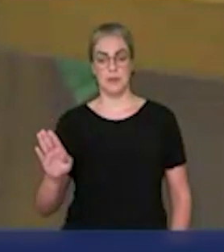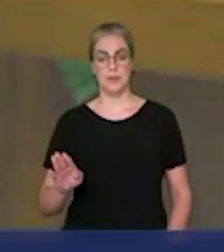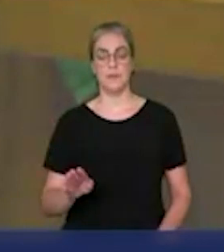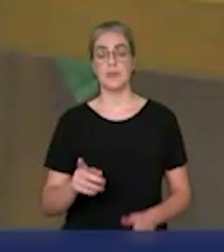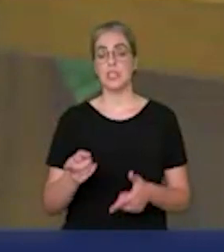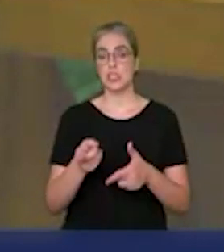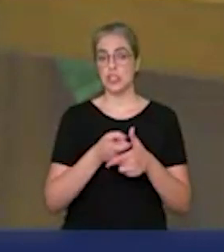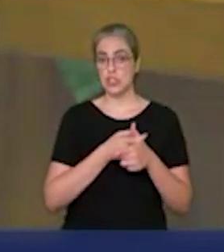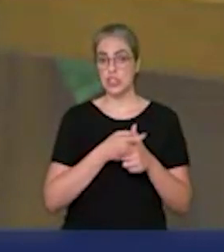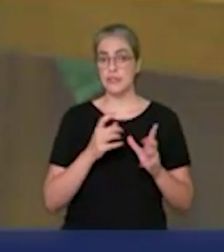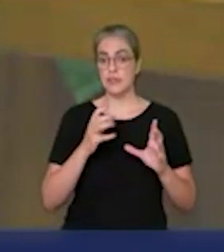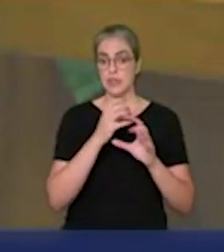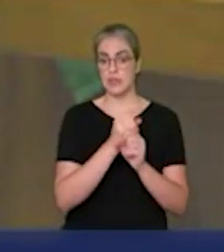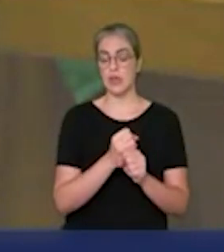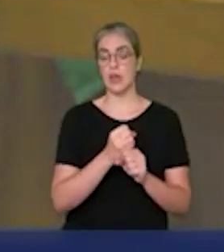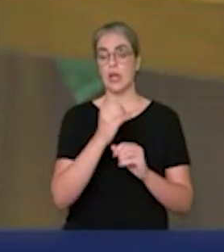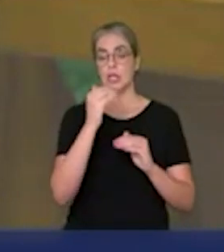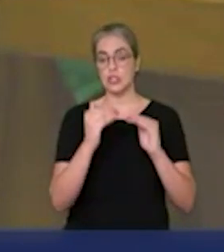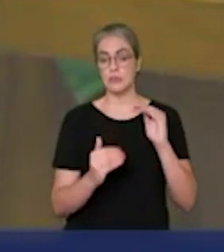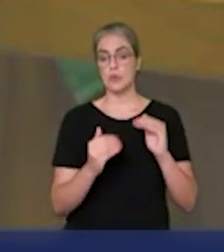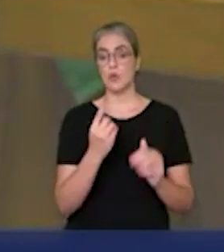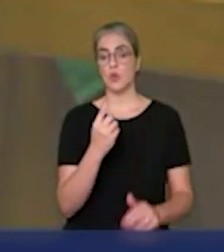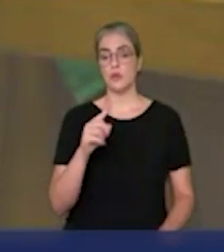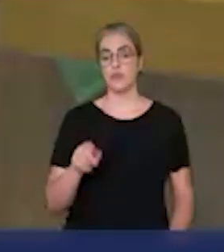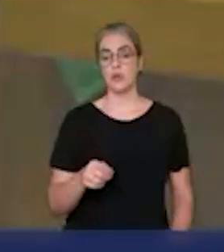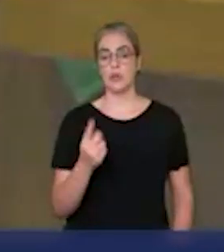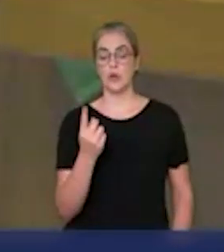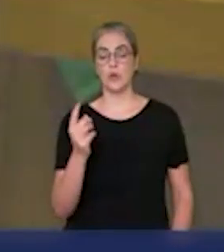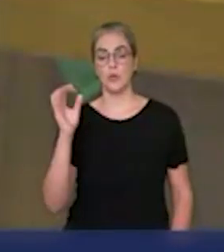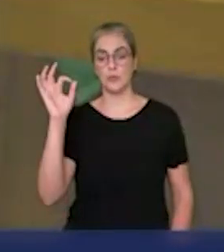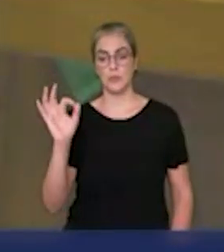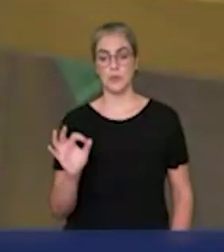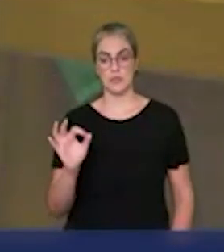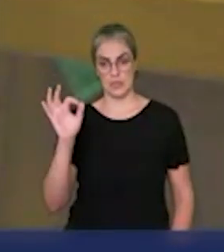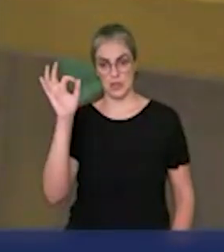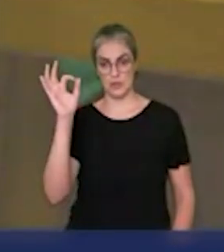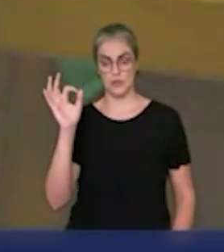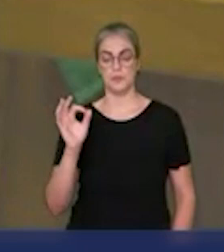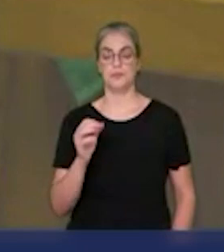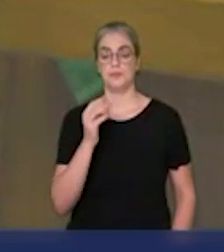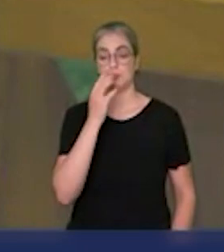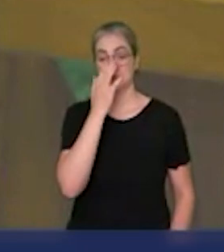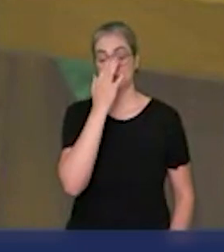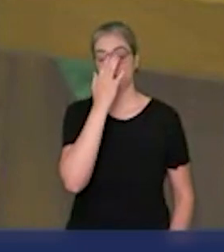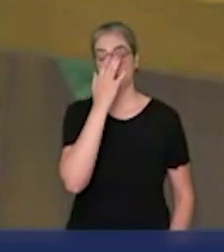deputado Boulos, caiu 1,1%, ou seja,